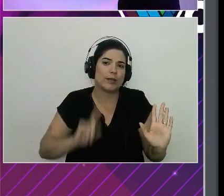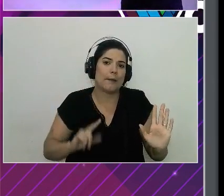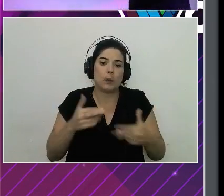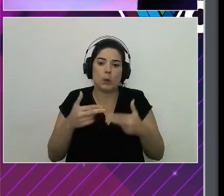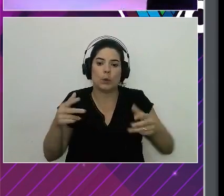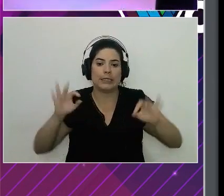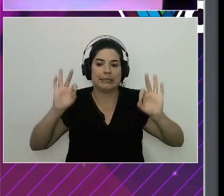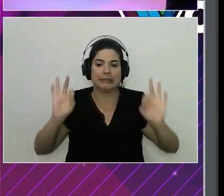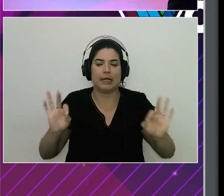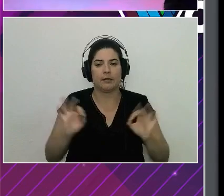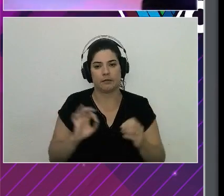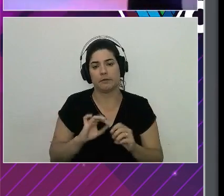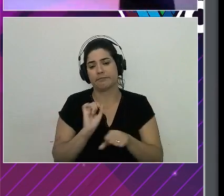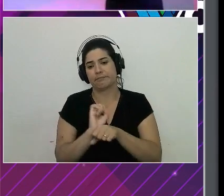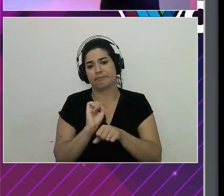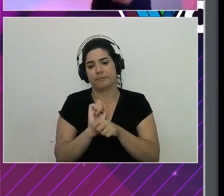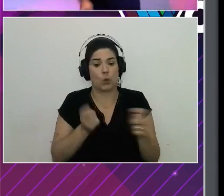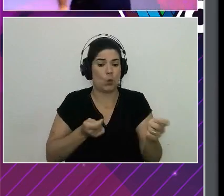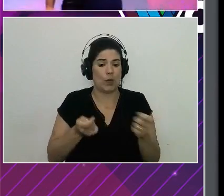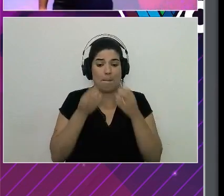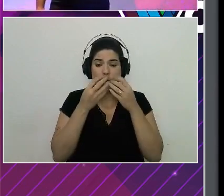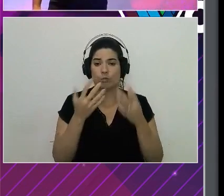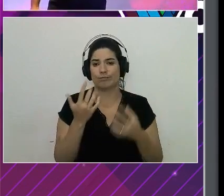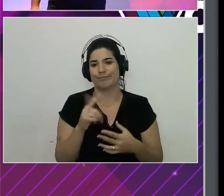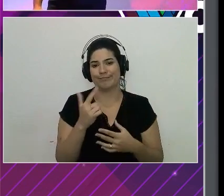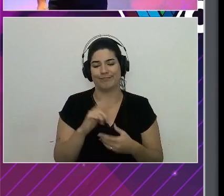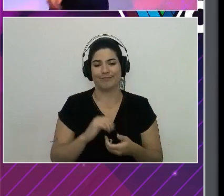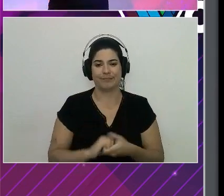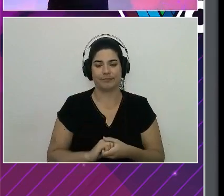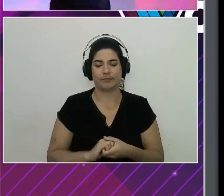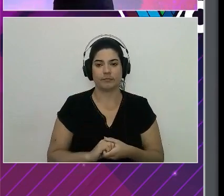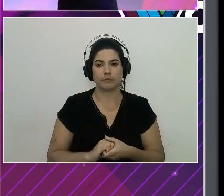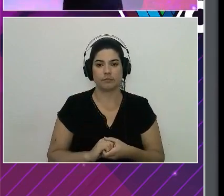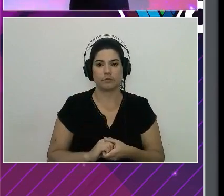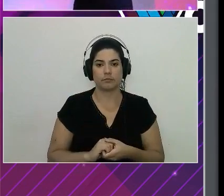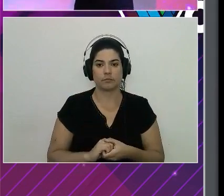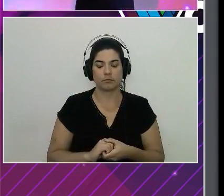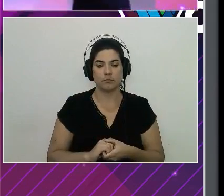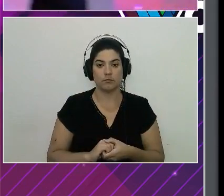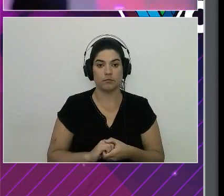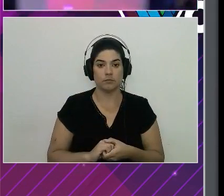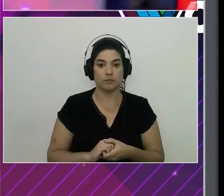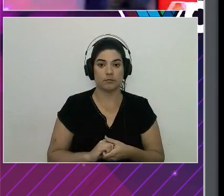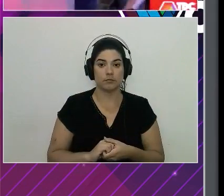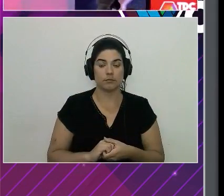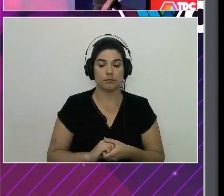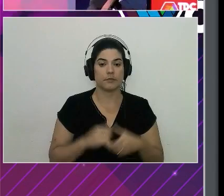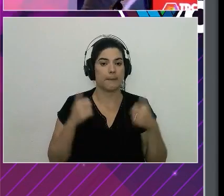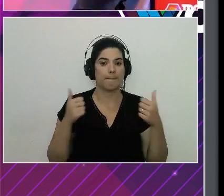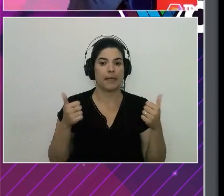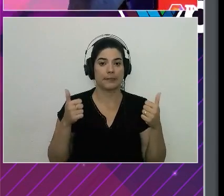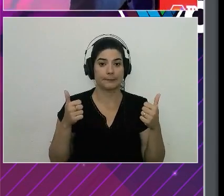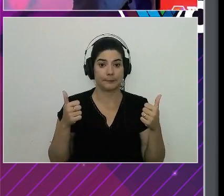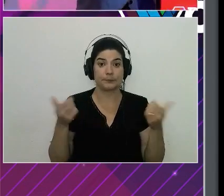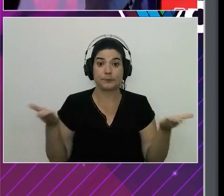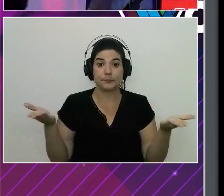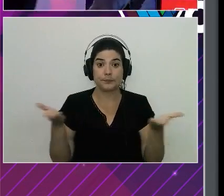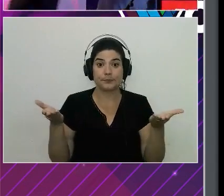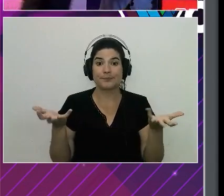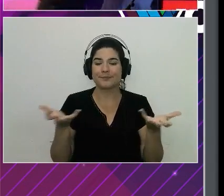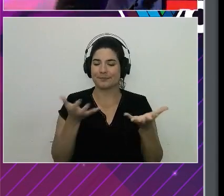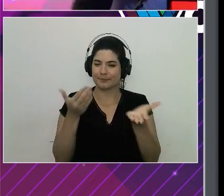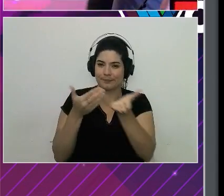Então, você não tem um controle tão bom sobre isso. Tá. Tudo bem. Agora, eu queria fazer uma introdução